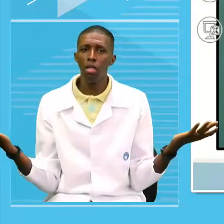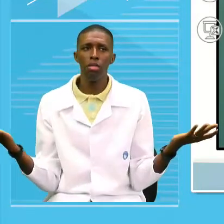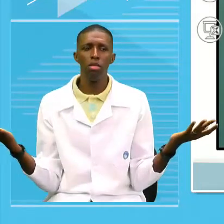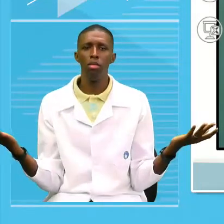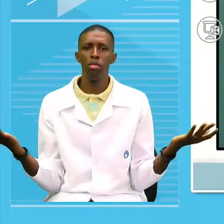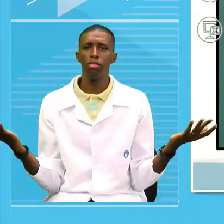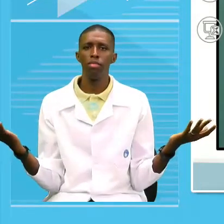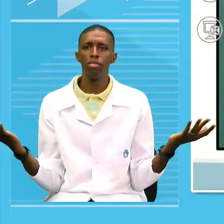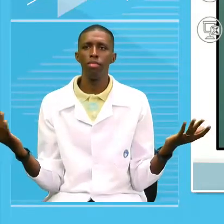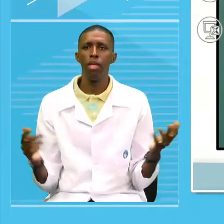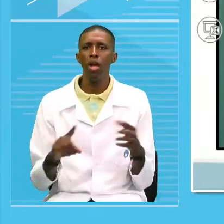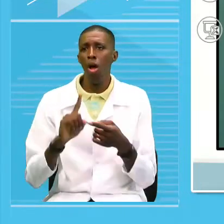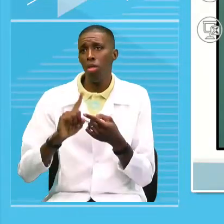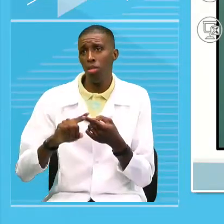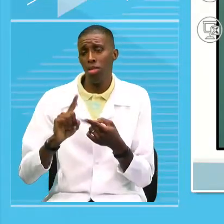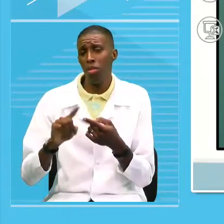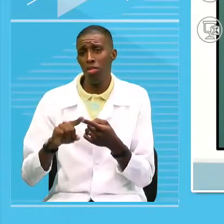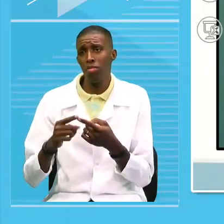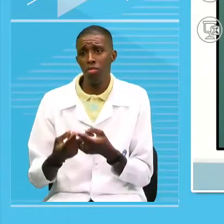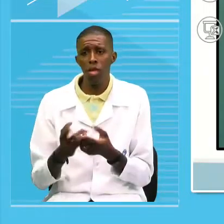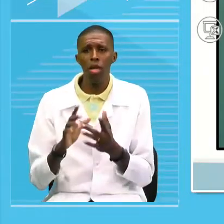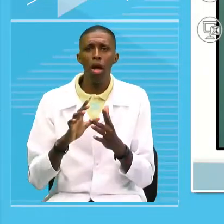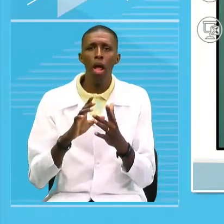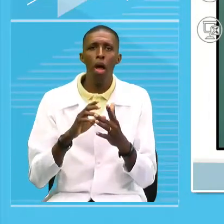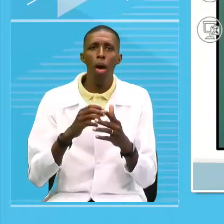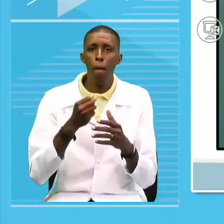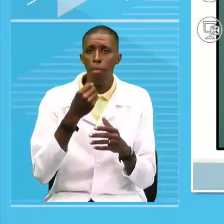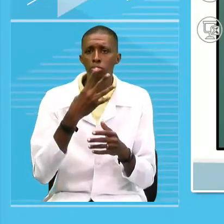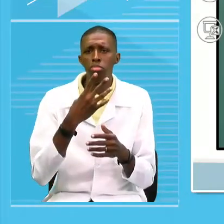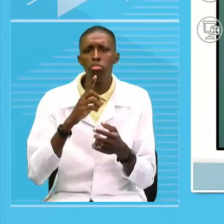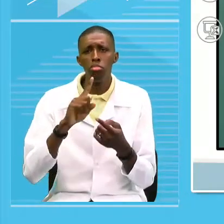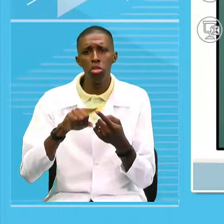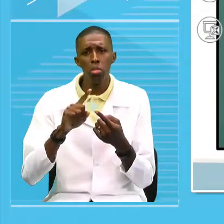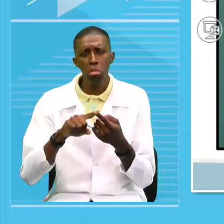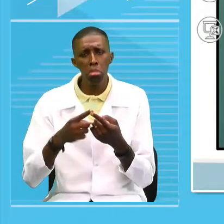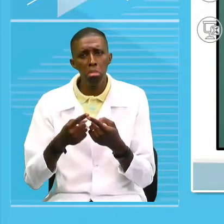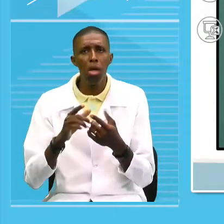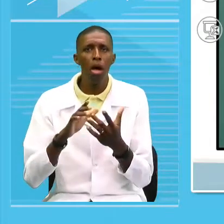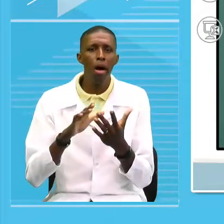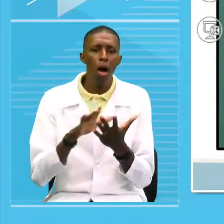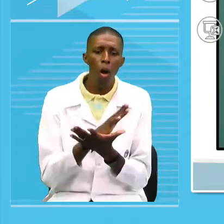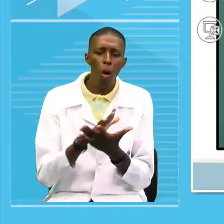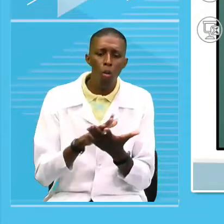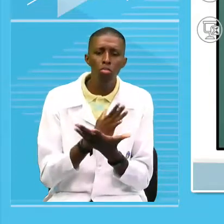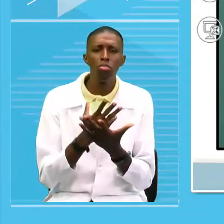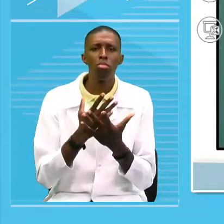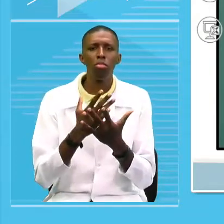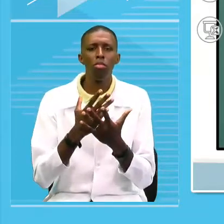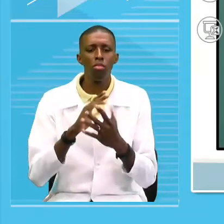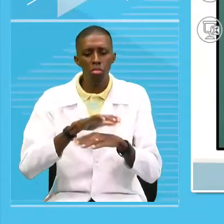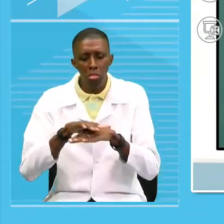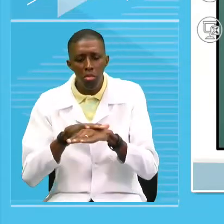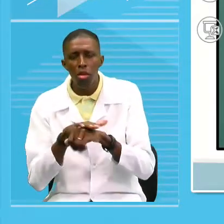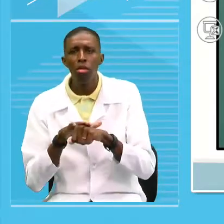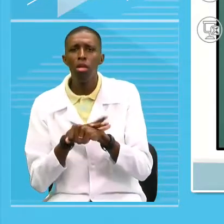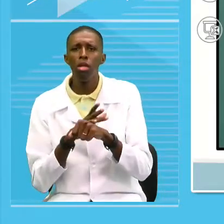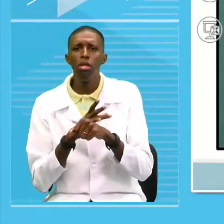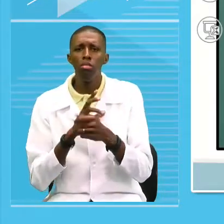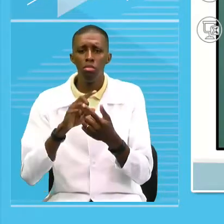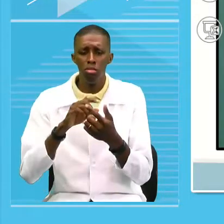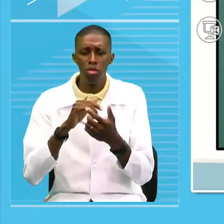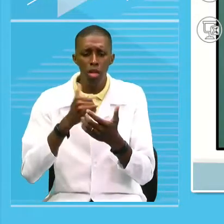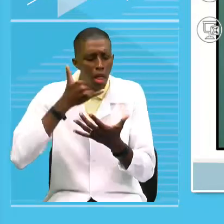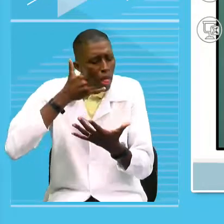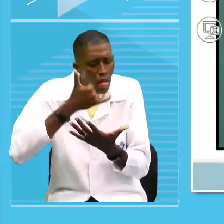afim de prestar atenção naquilo que uma outra pessoa está nos informando certo então vamos